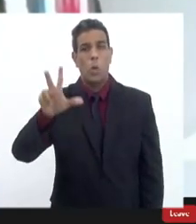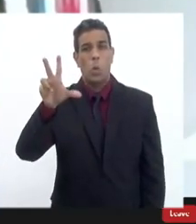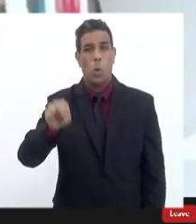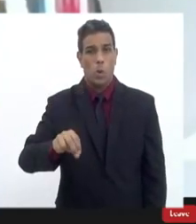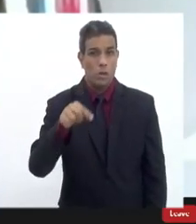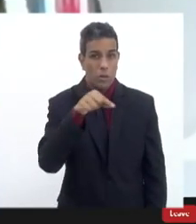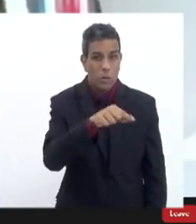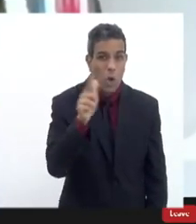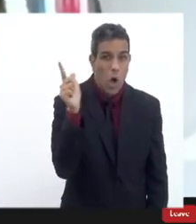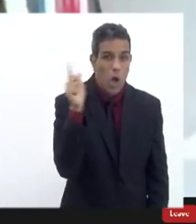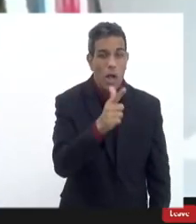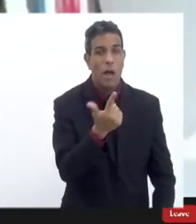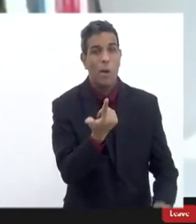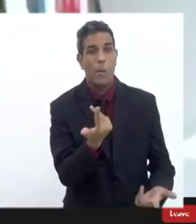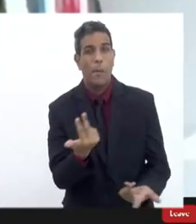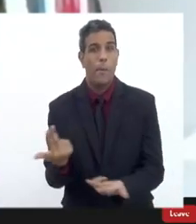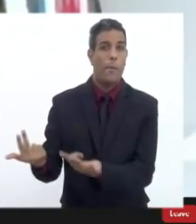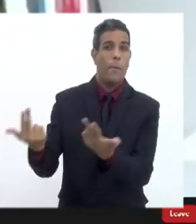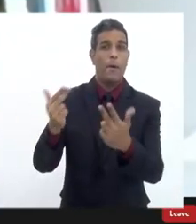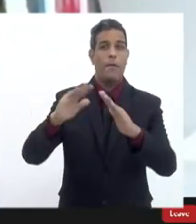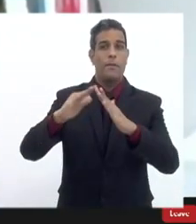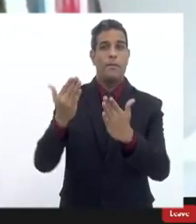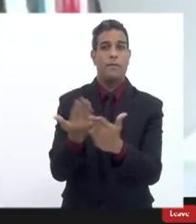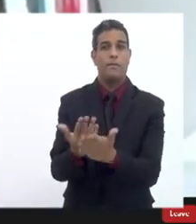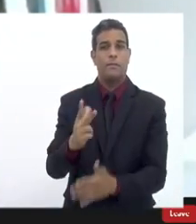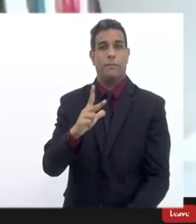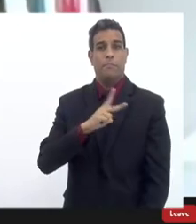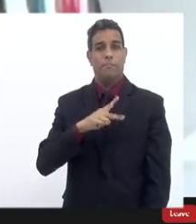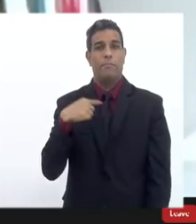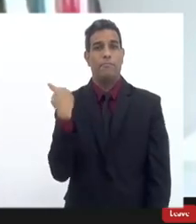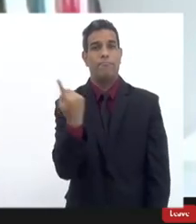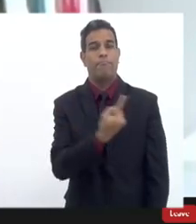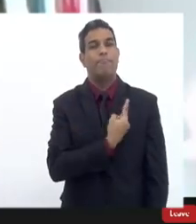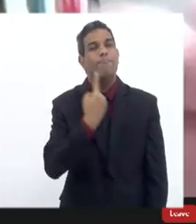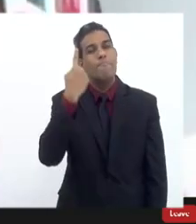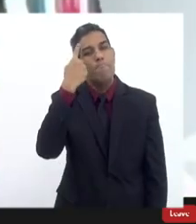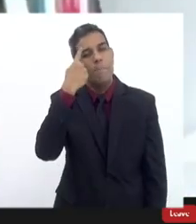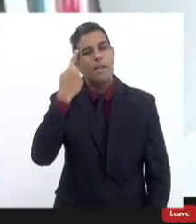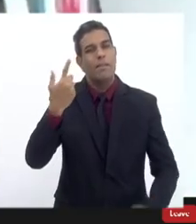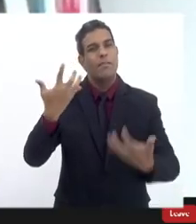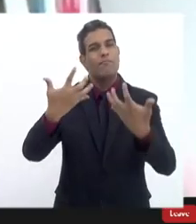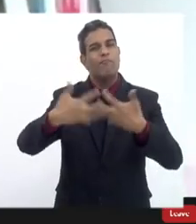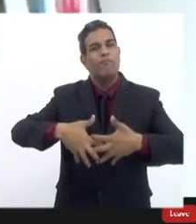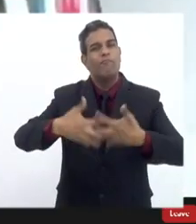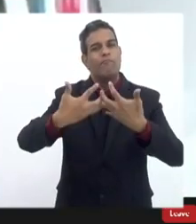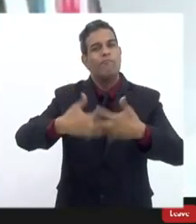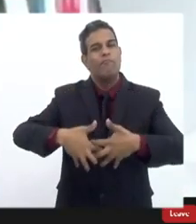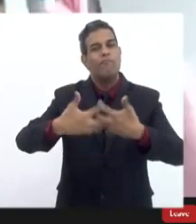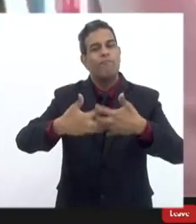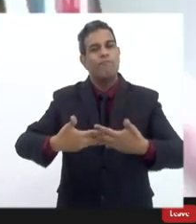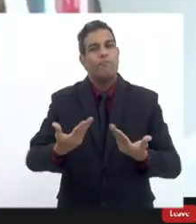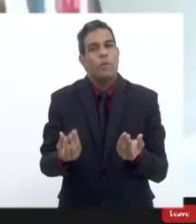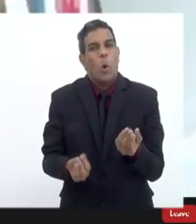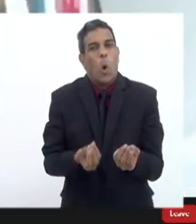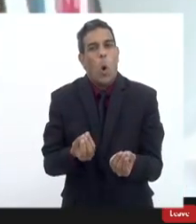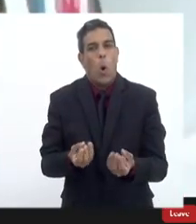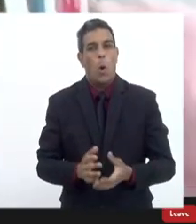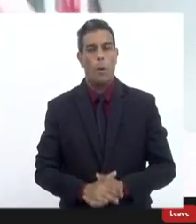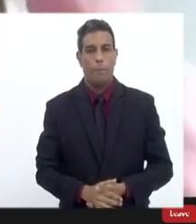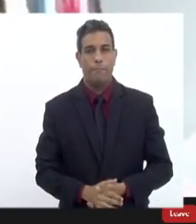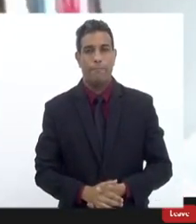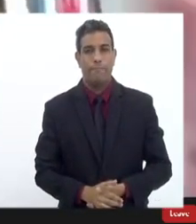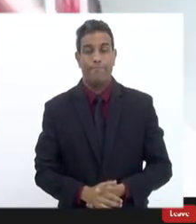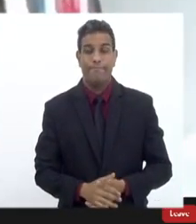escolas públicas. Então, nós temos que pensar com bastante seriedade nisso. E aí,